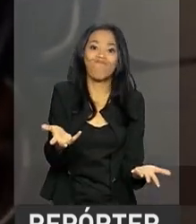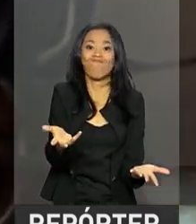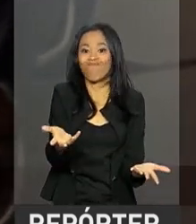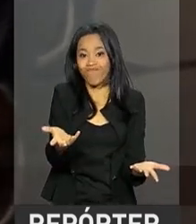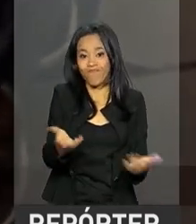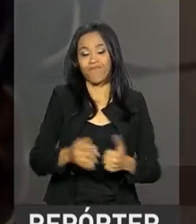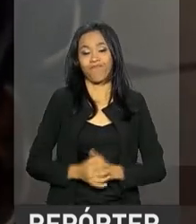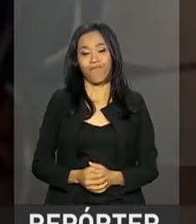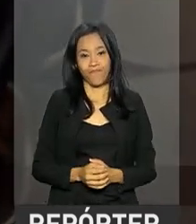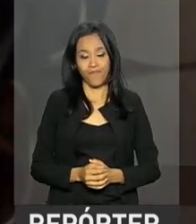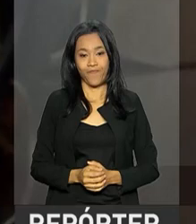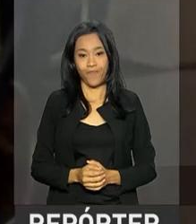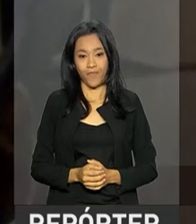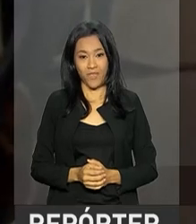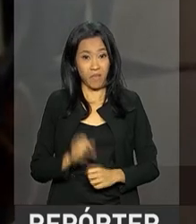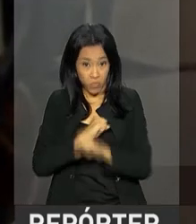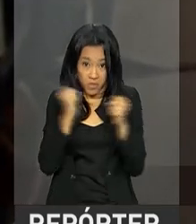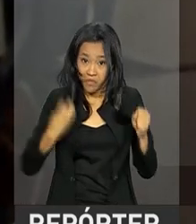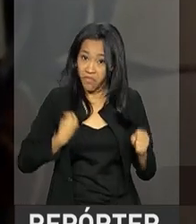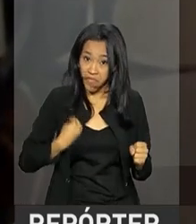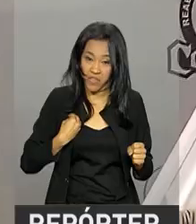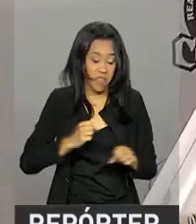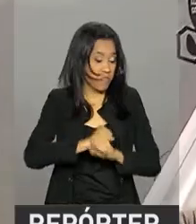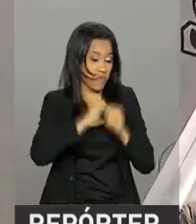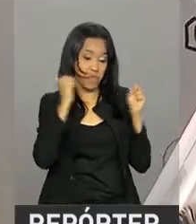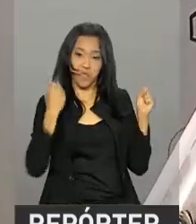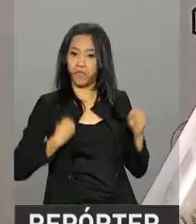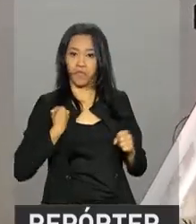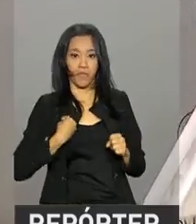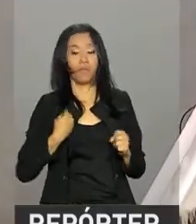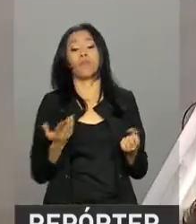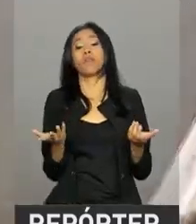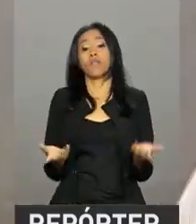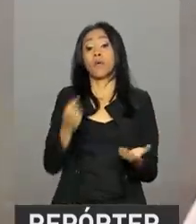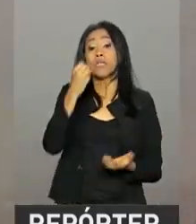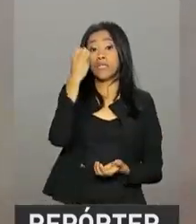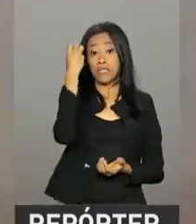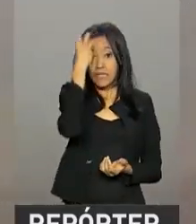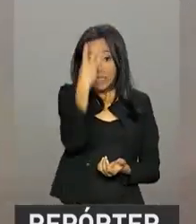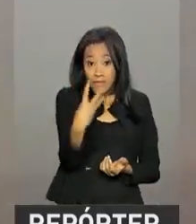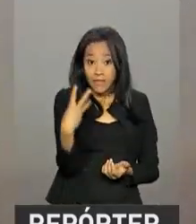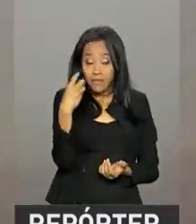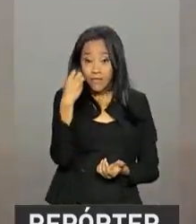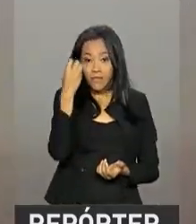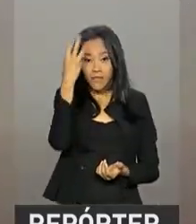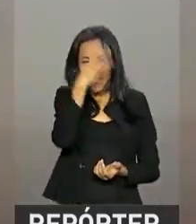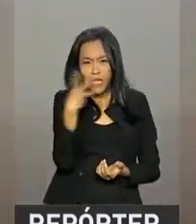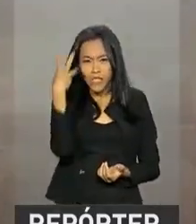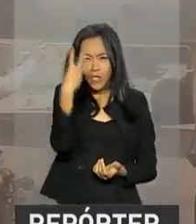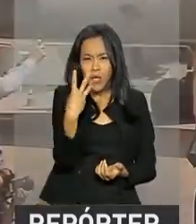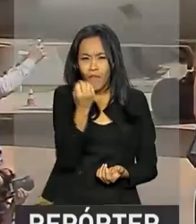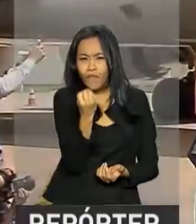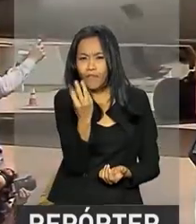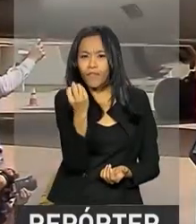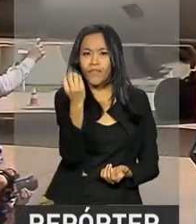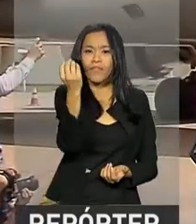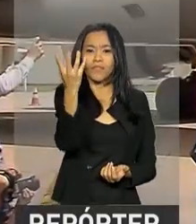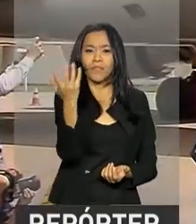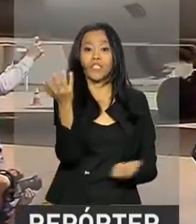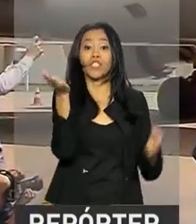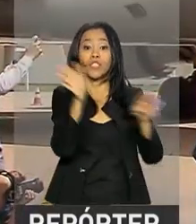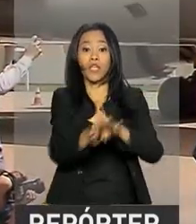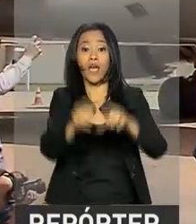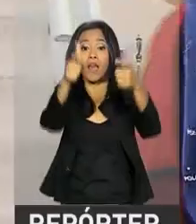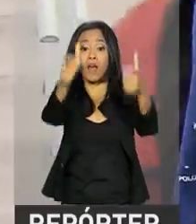só um pollo. Impossível viver assim? Impossível. 3 horas depois de sair de Boa Vista, no desembarque em Cuiabá, os imigrantes